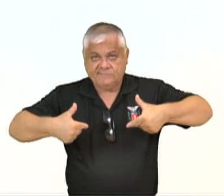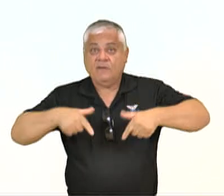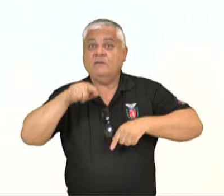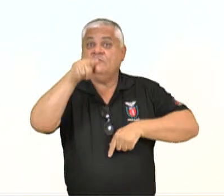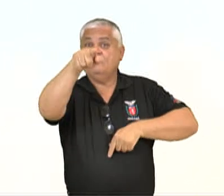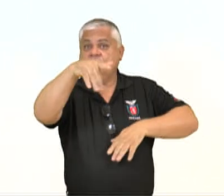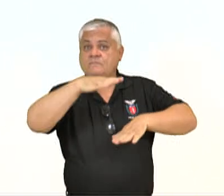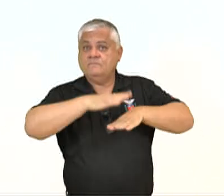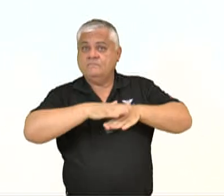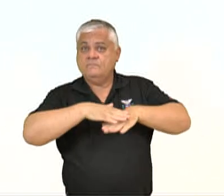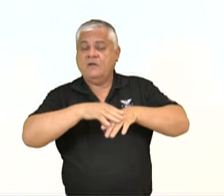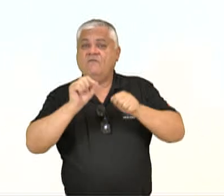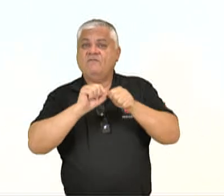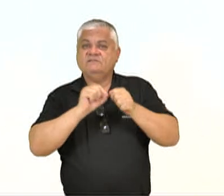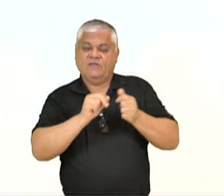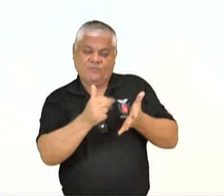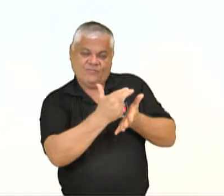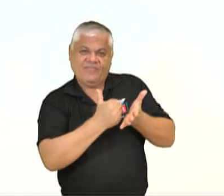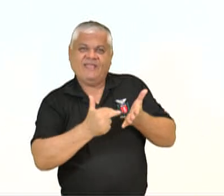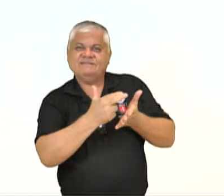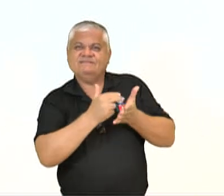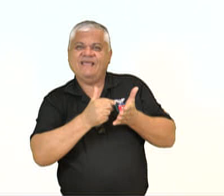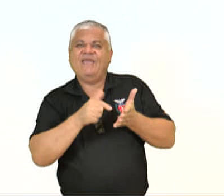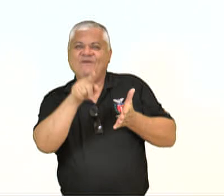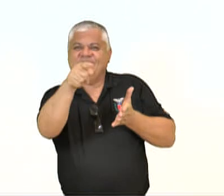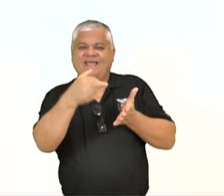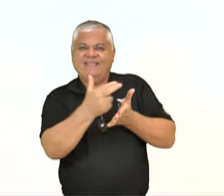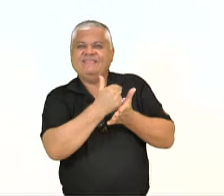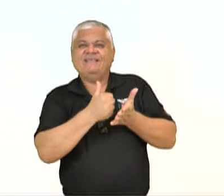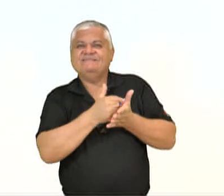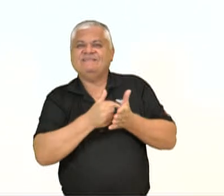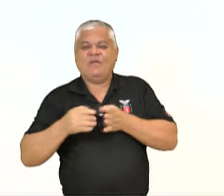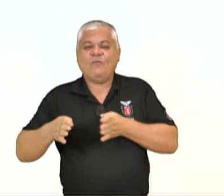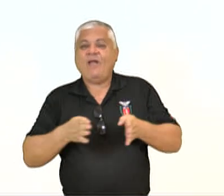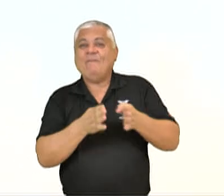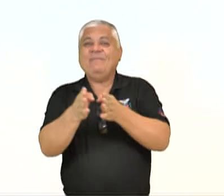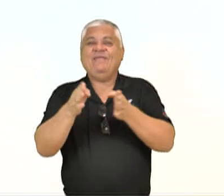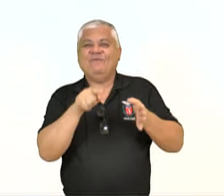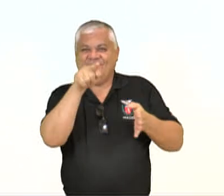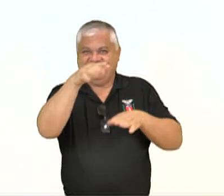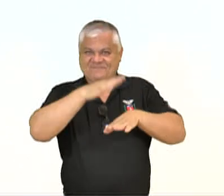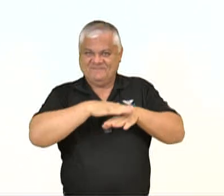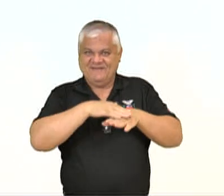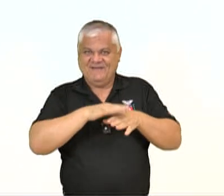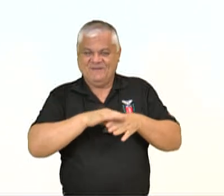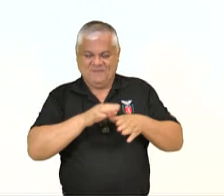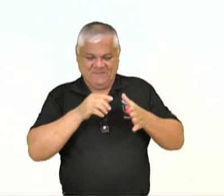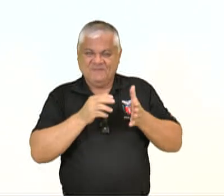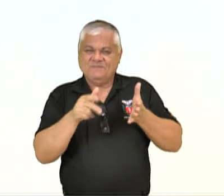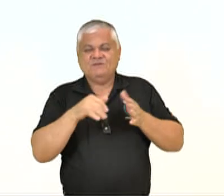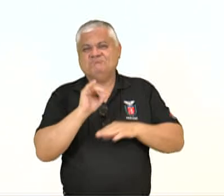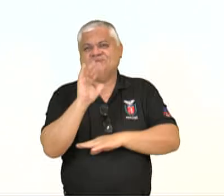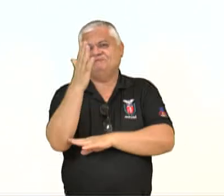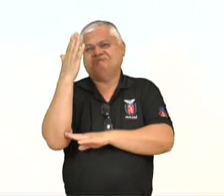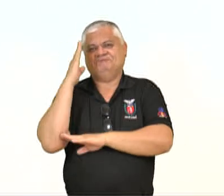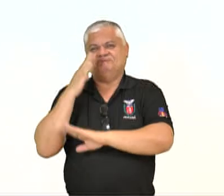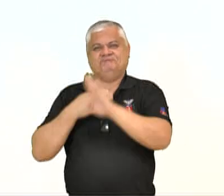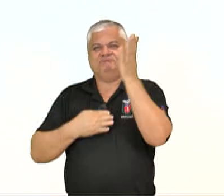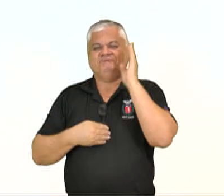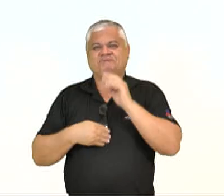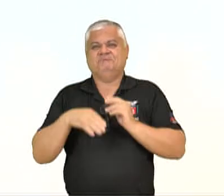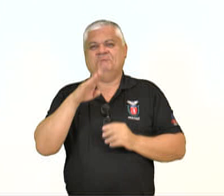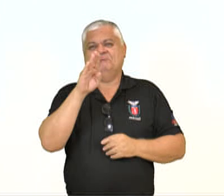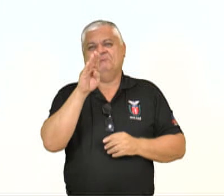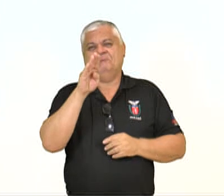um circuito envolvendo atividades de corrida de orientação. Imagine um bosque, um